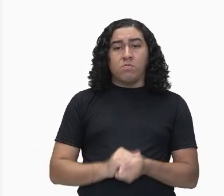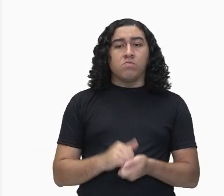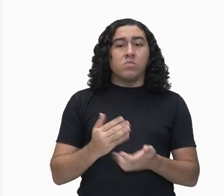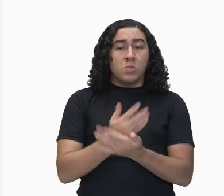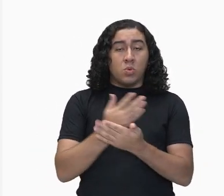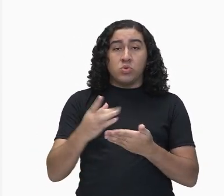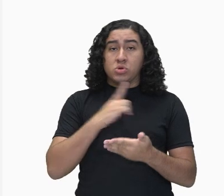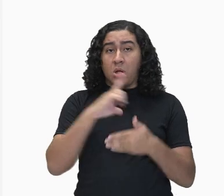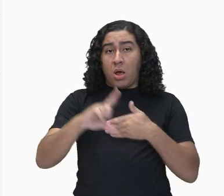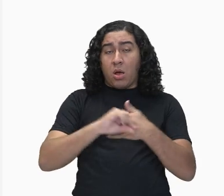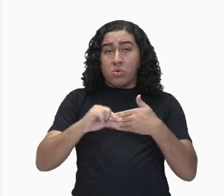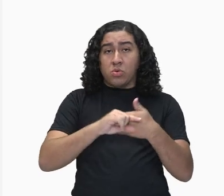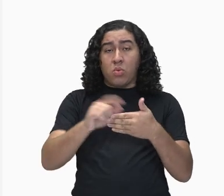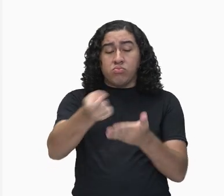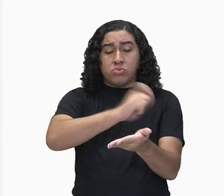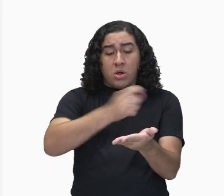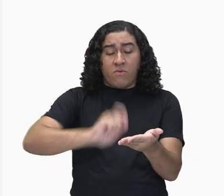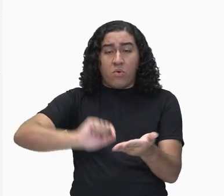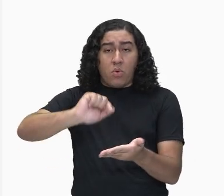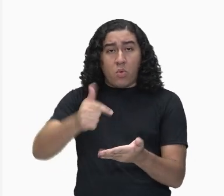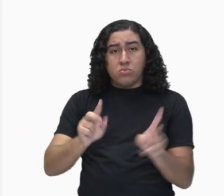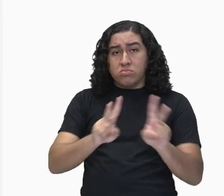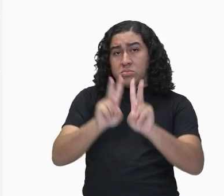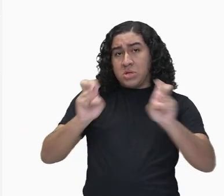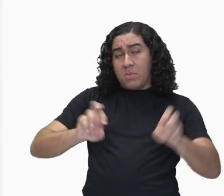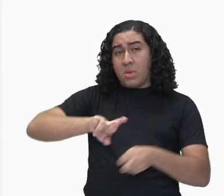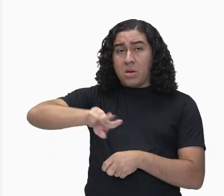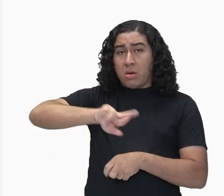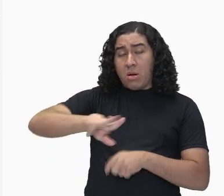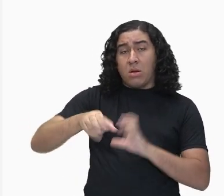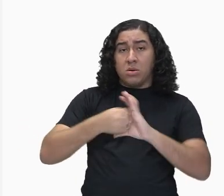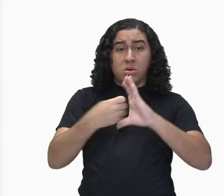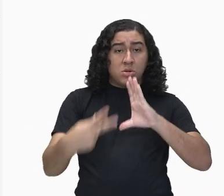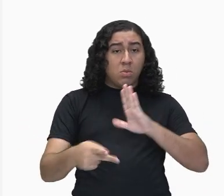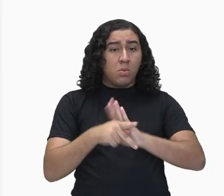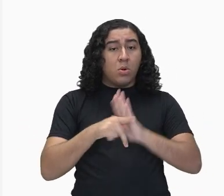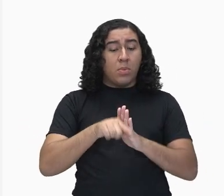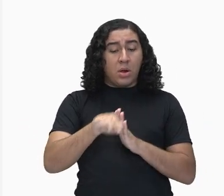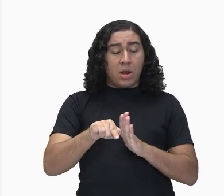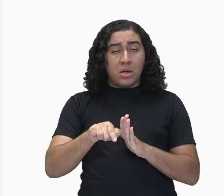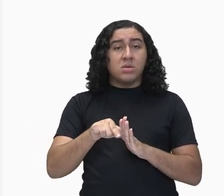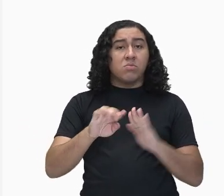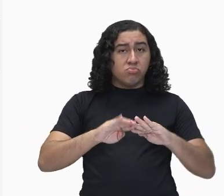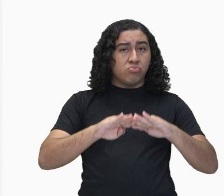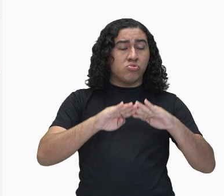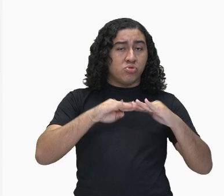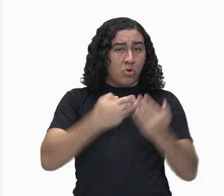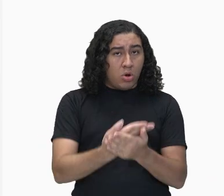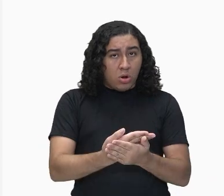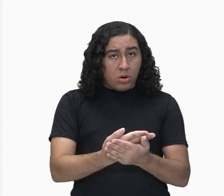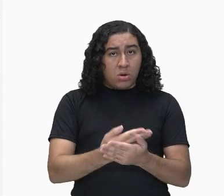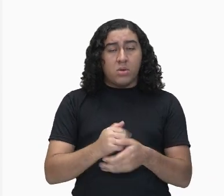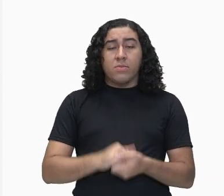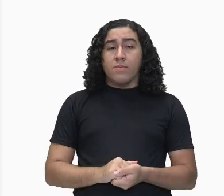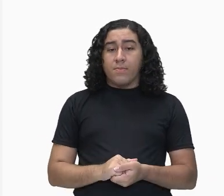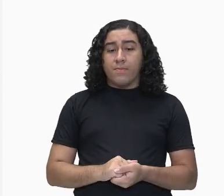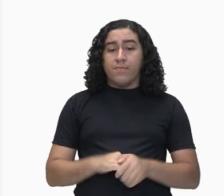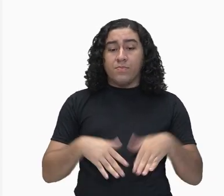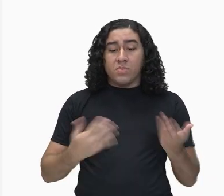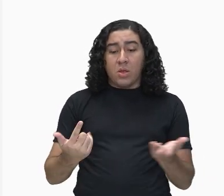sobre outras coisas que não é bem característica daquela escola, né? Então, a obra,